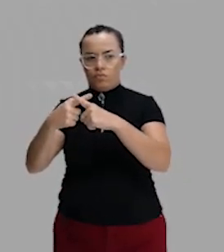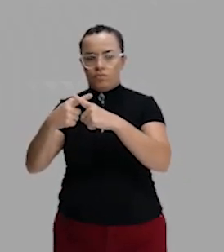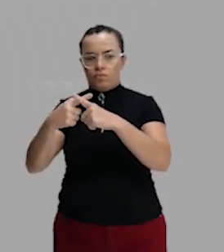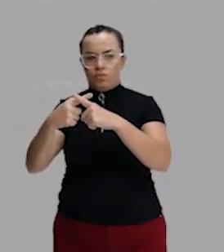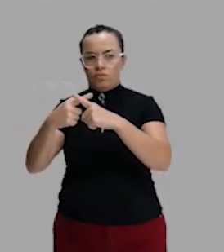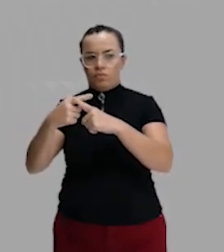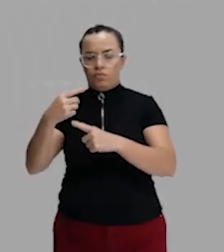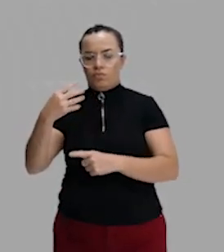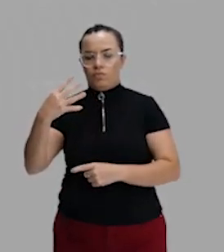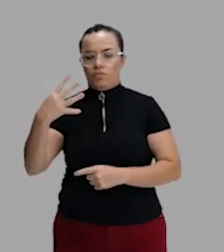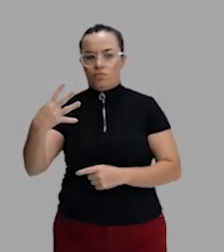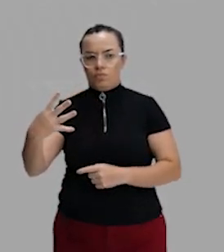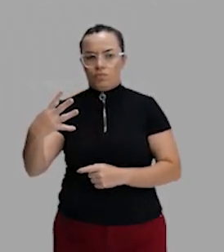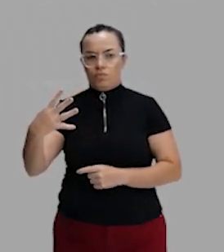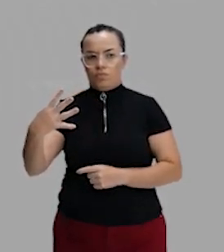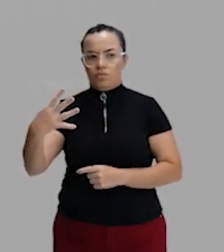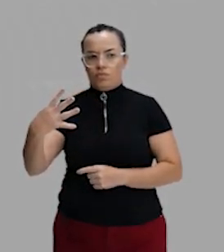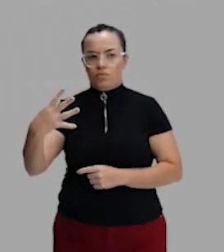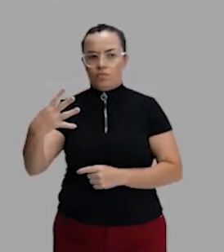4,